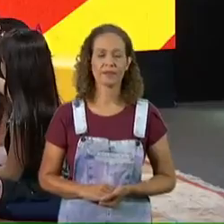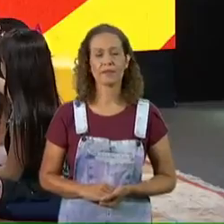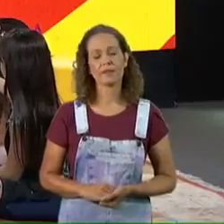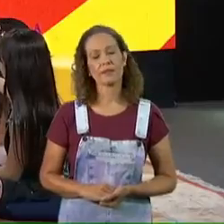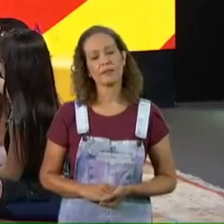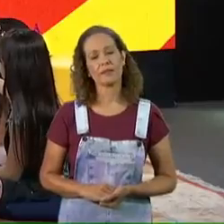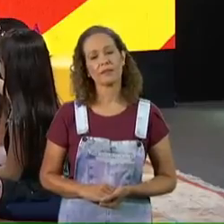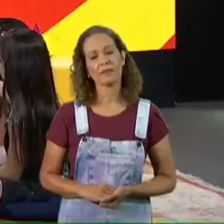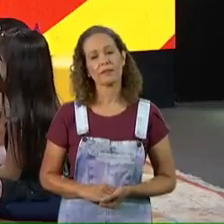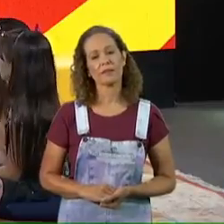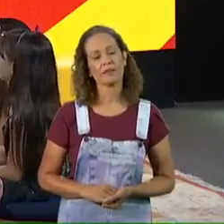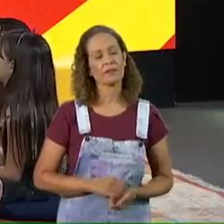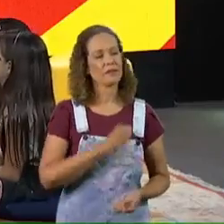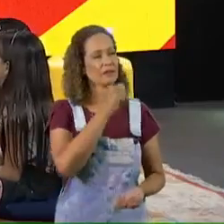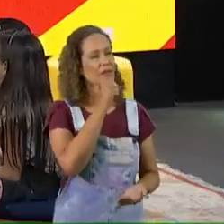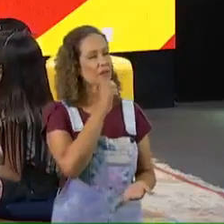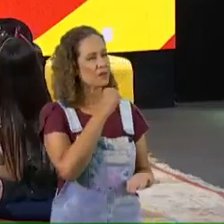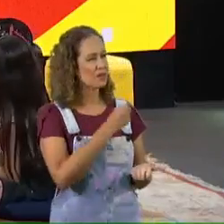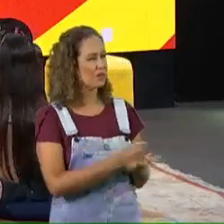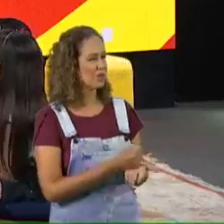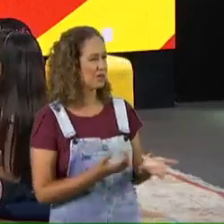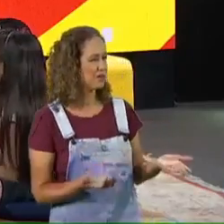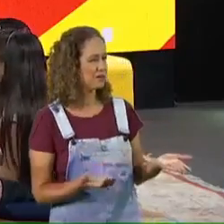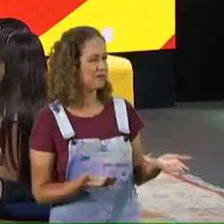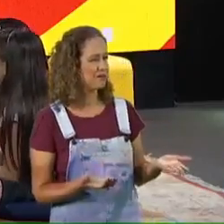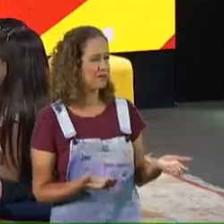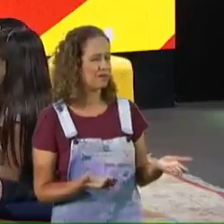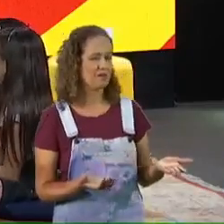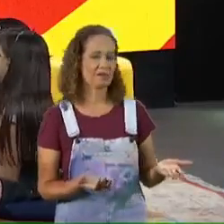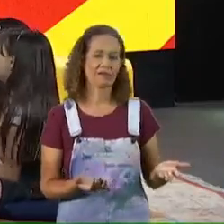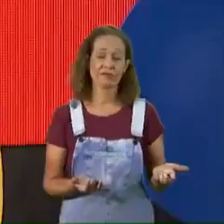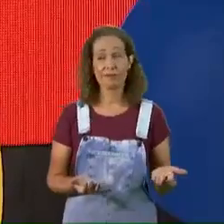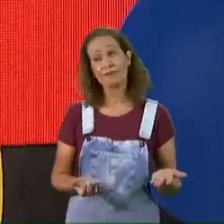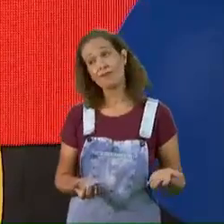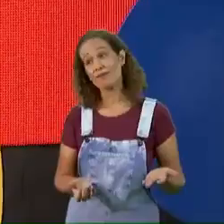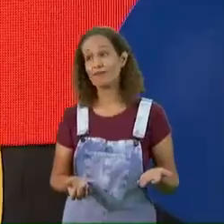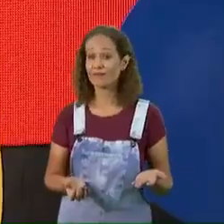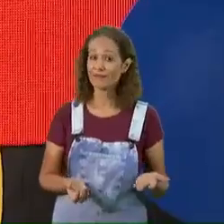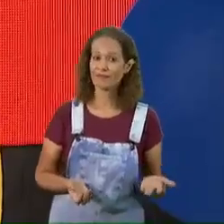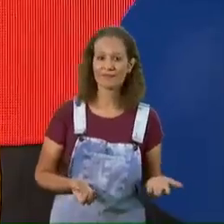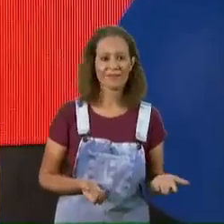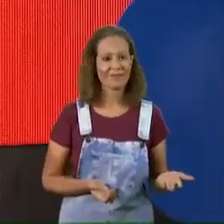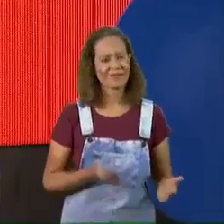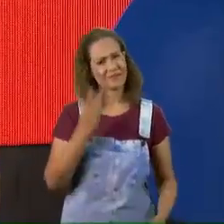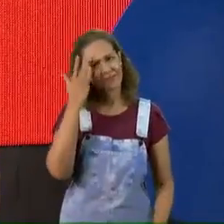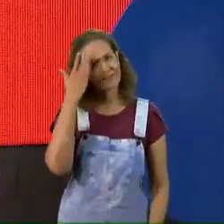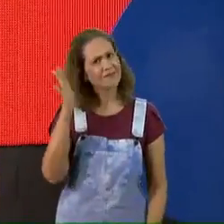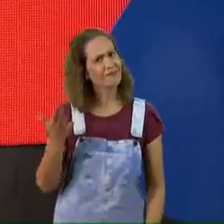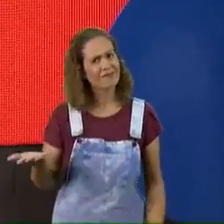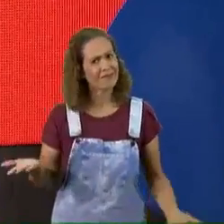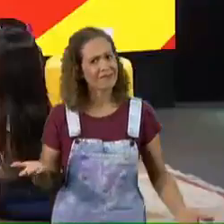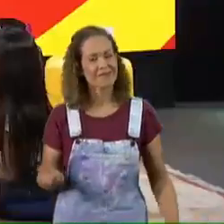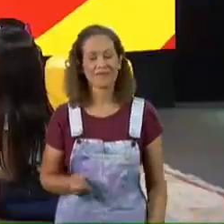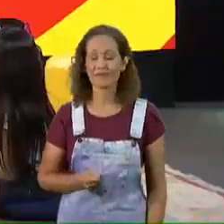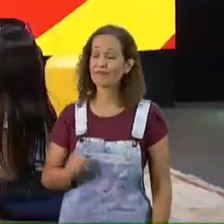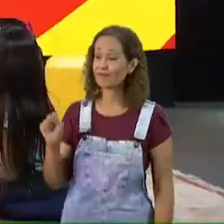É do Antigo Testamento? É? Você está Ah, você não está sabendo, não, Juju. É do Antigo.